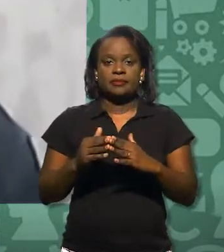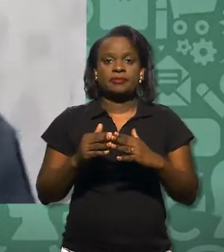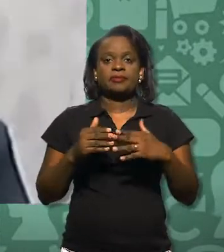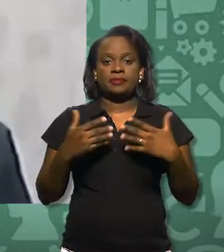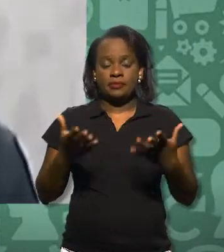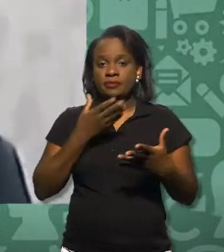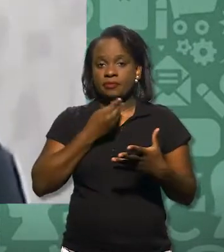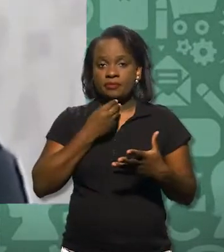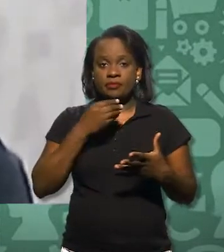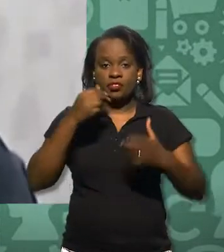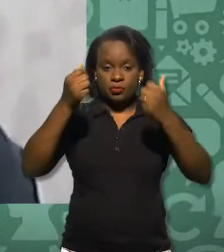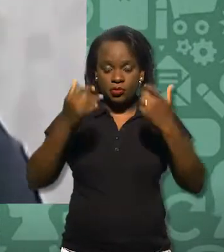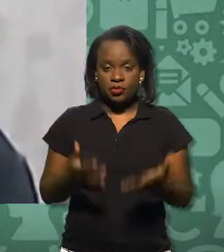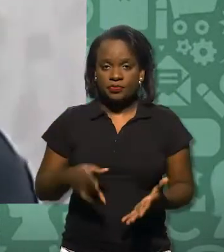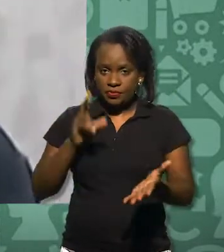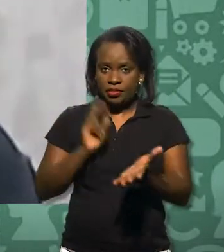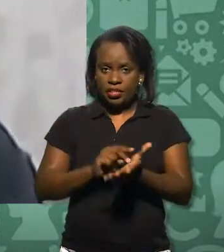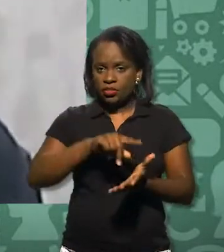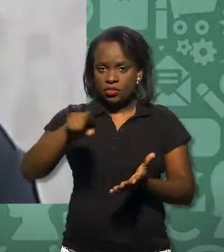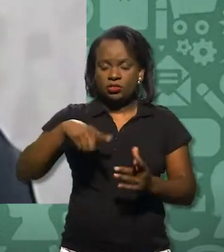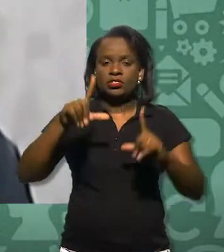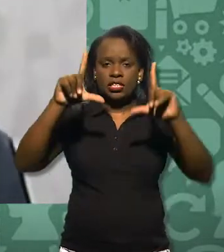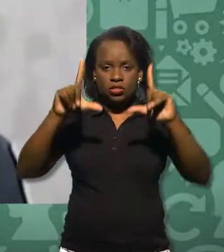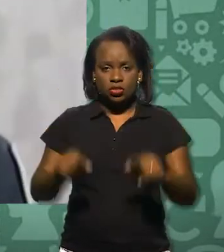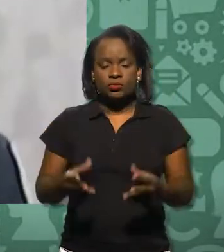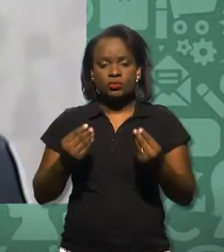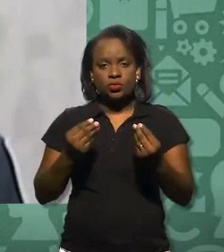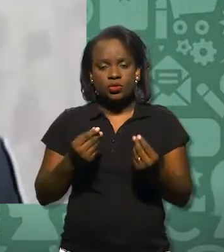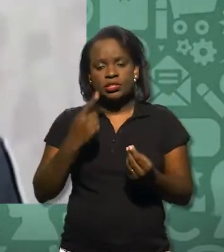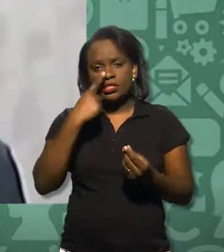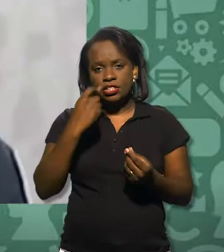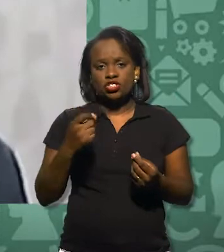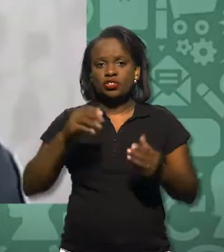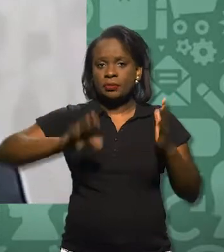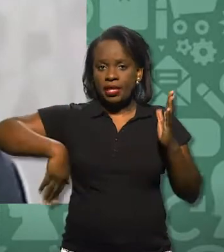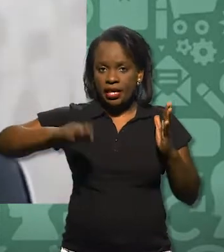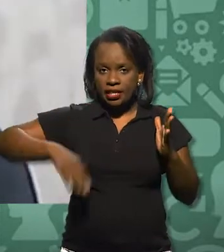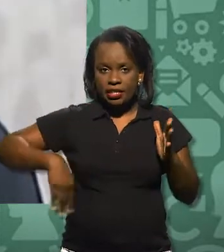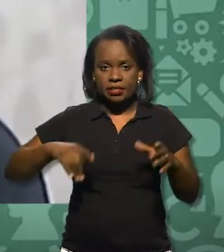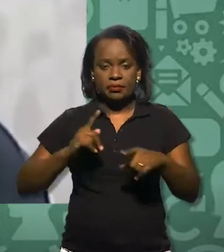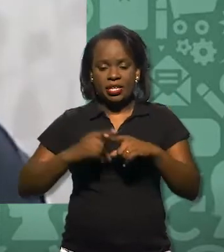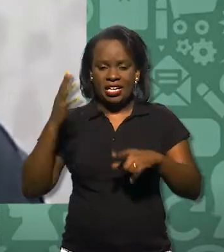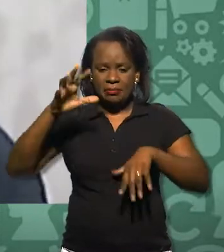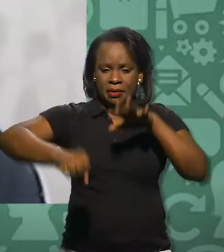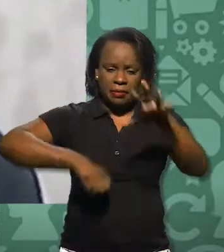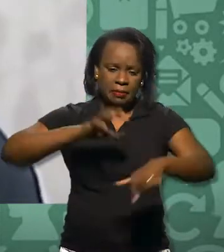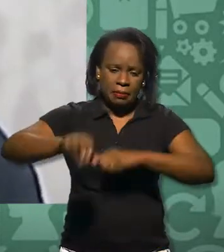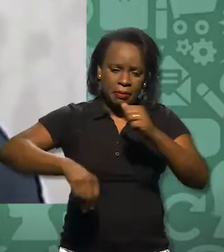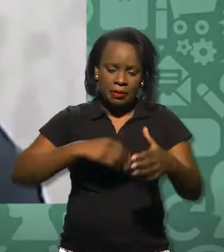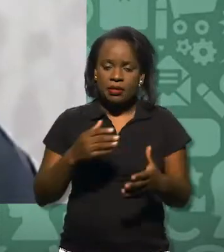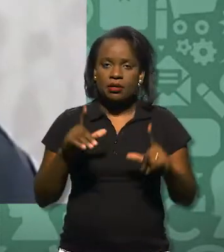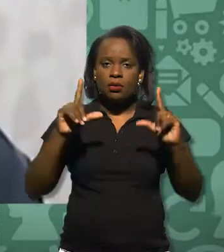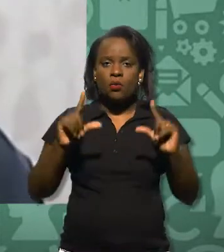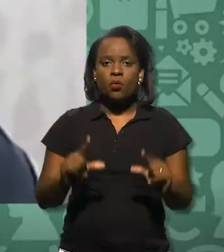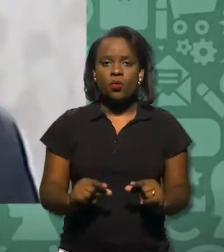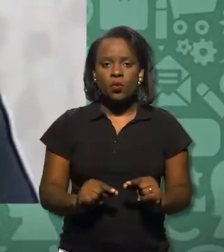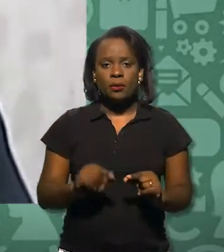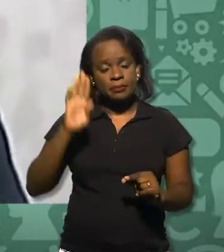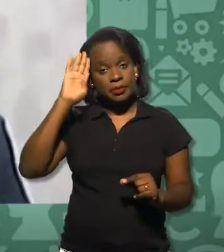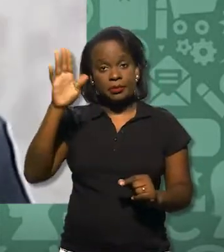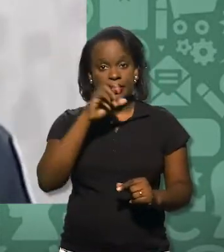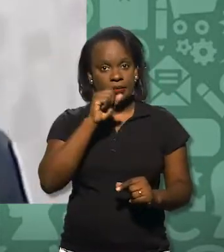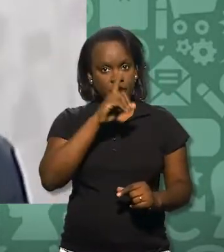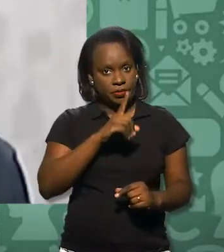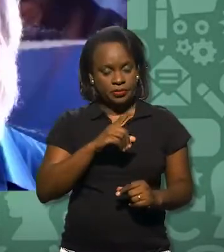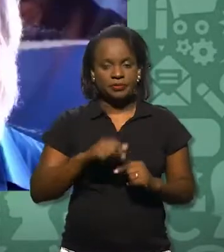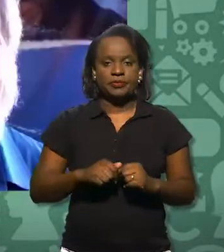Até como o Ernesto falou, realmente nós reduzimos muito a quantidade de lixo na praia que a gente coletava, né, principalmente nos